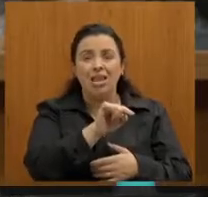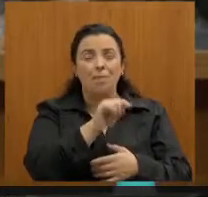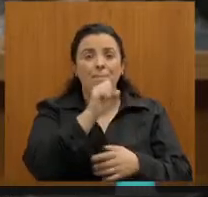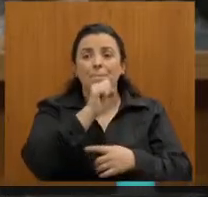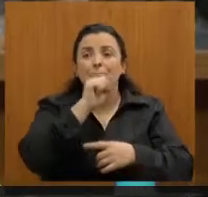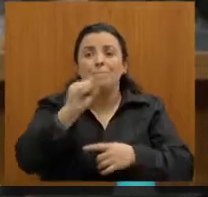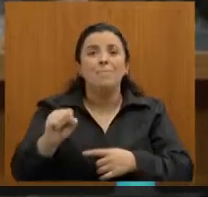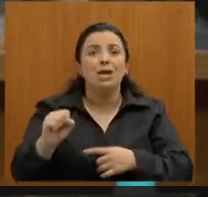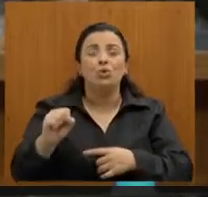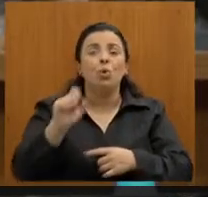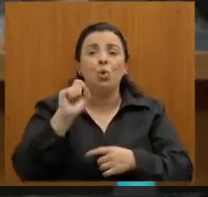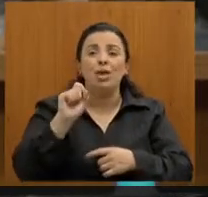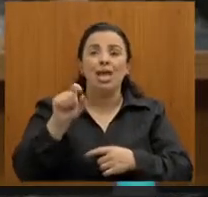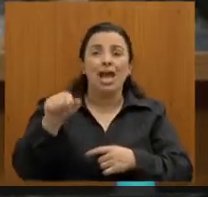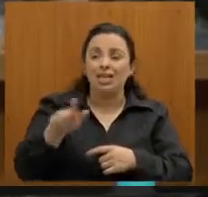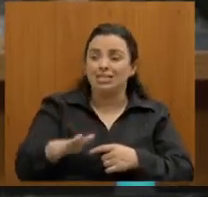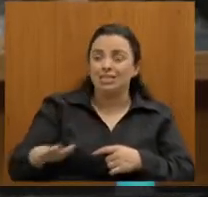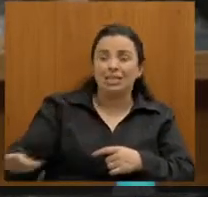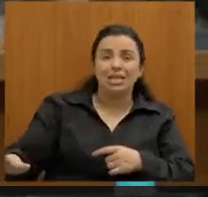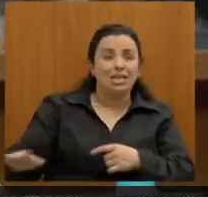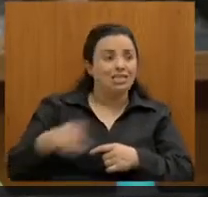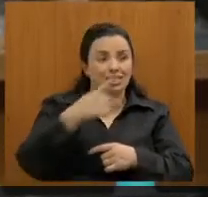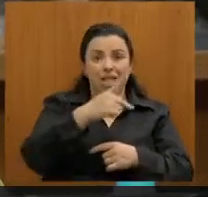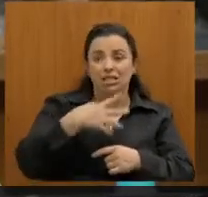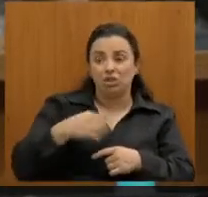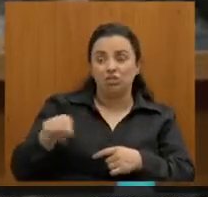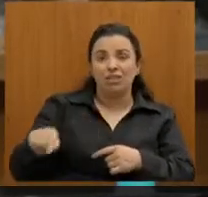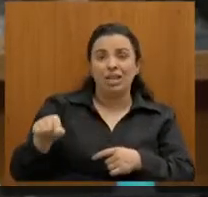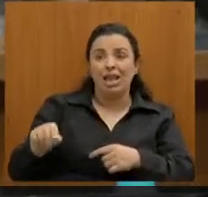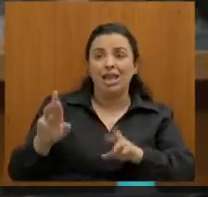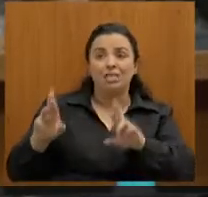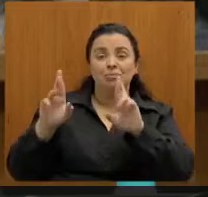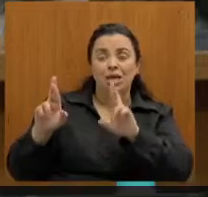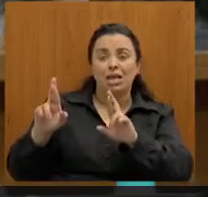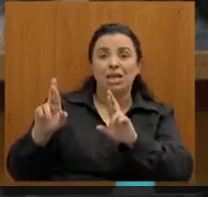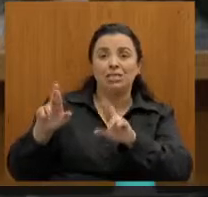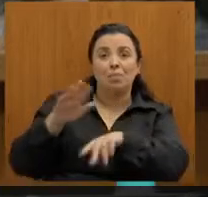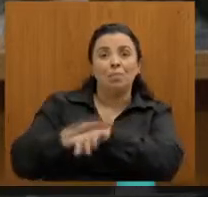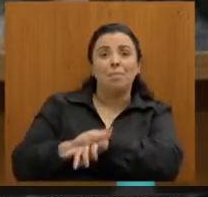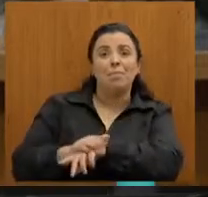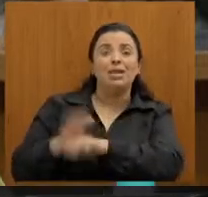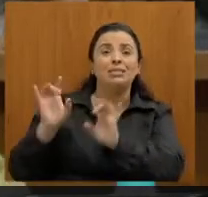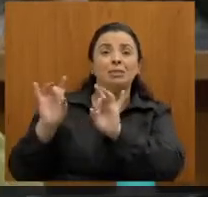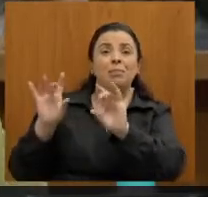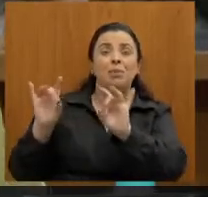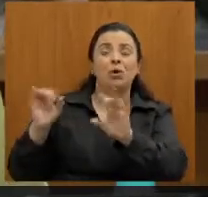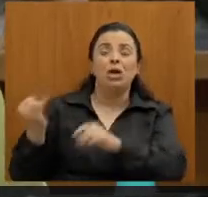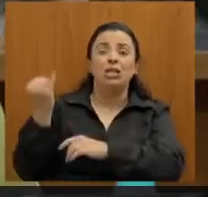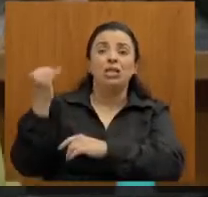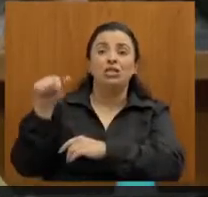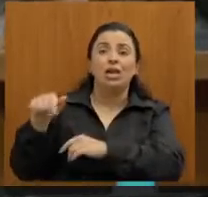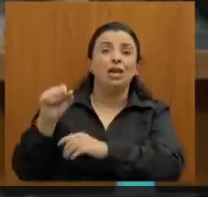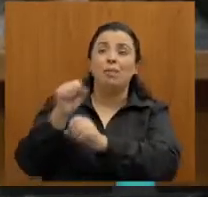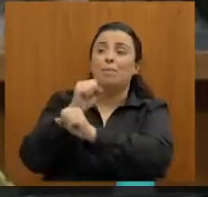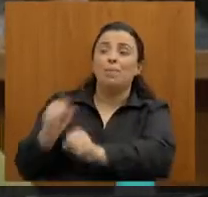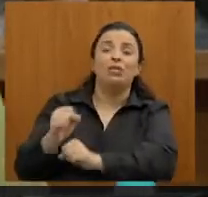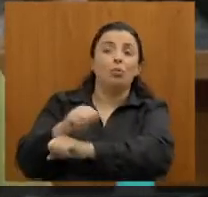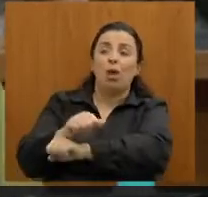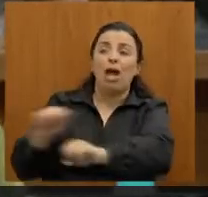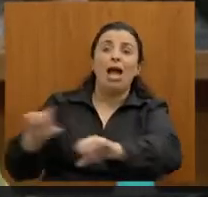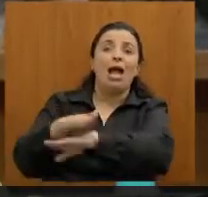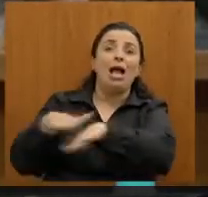especialização do olhar é o que faz com que tenhamos a cada dia entidades